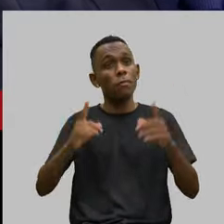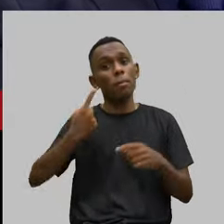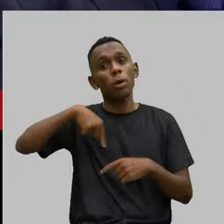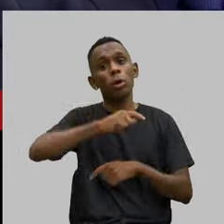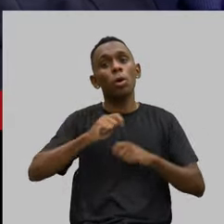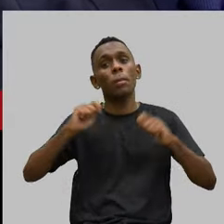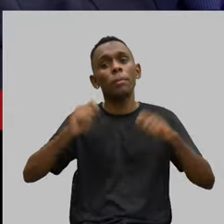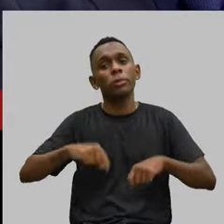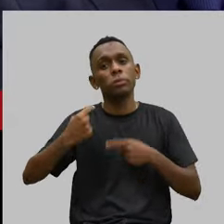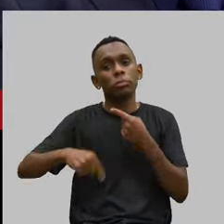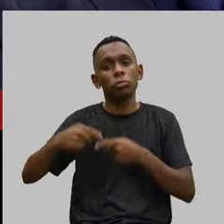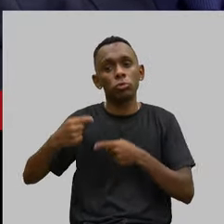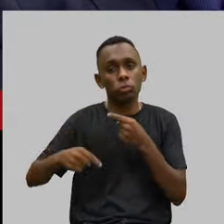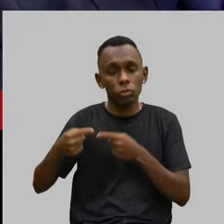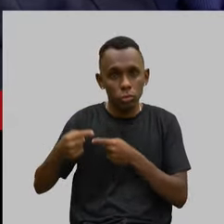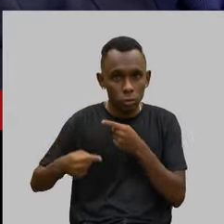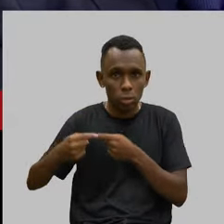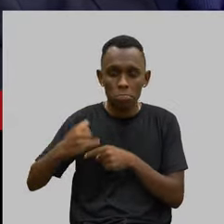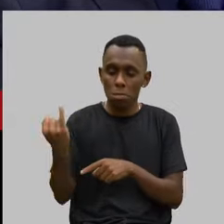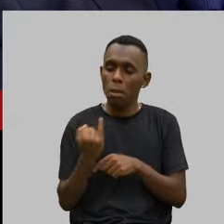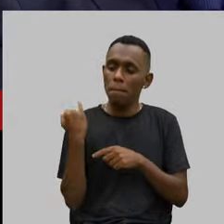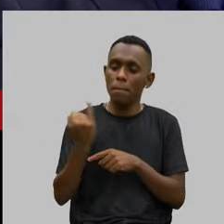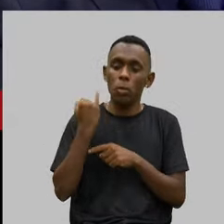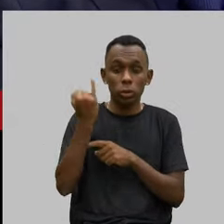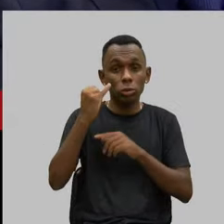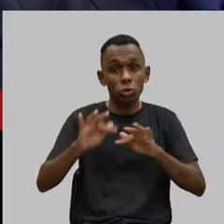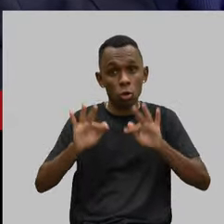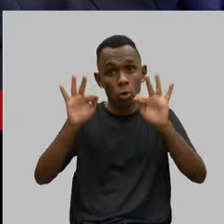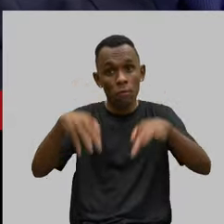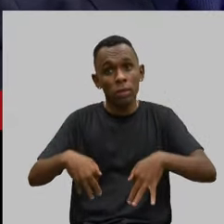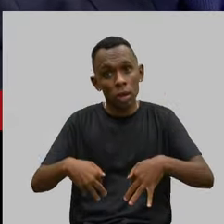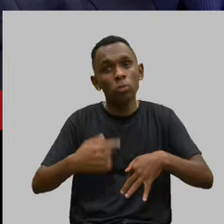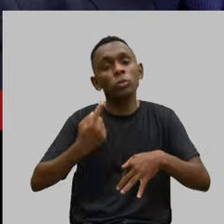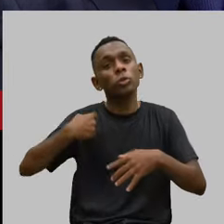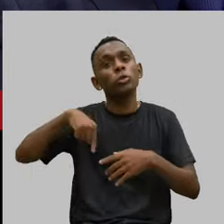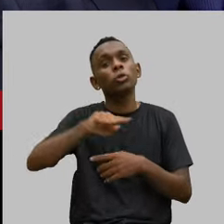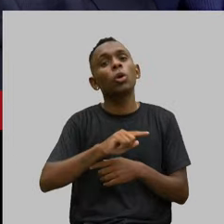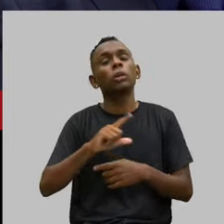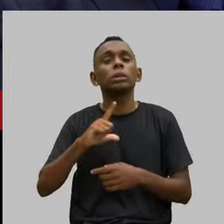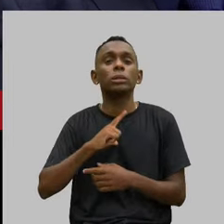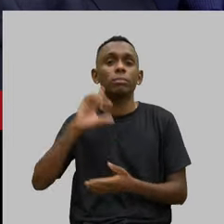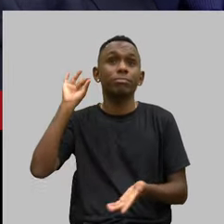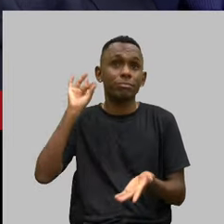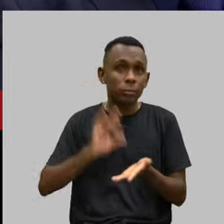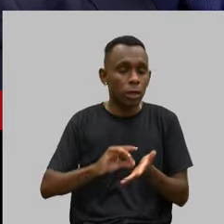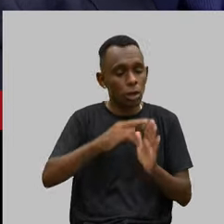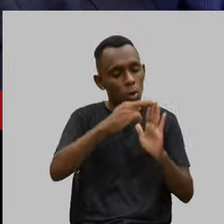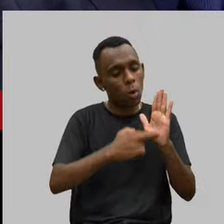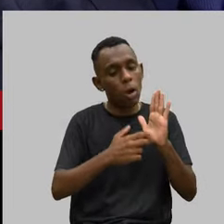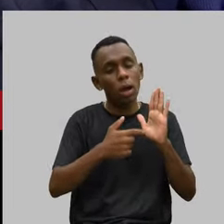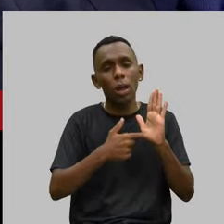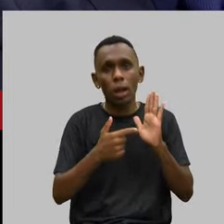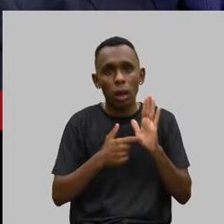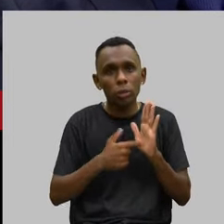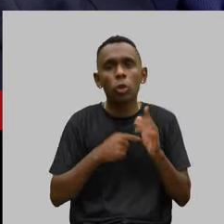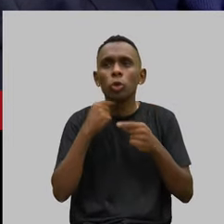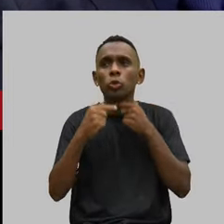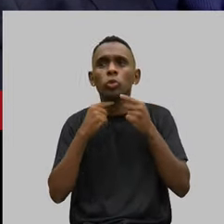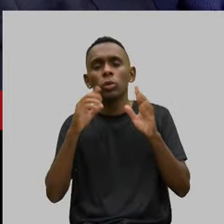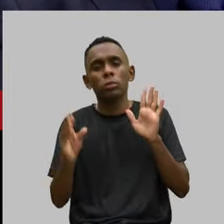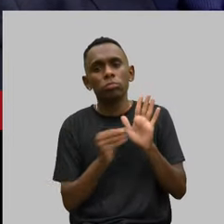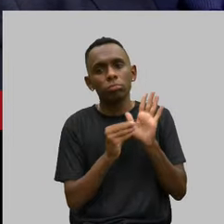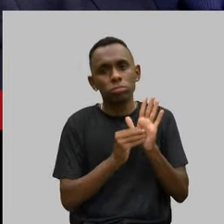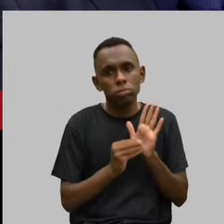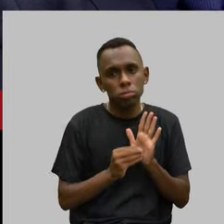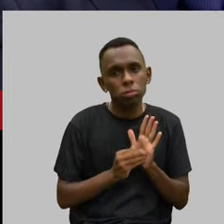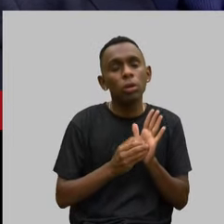esse debate eh importante no final a gente tenha realmente um relatório seja Os questionamentos ao secretários